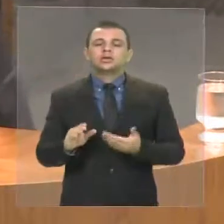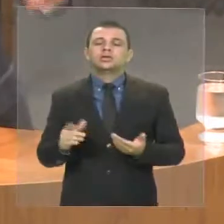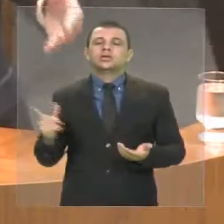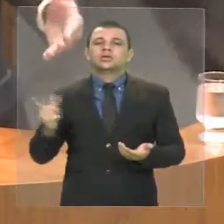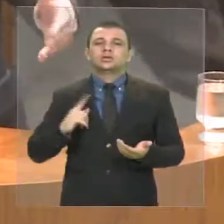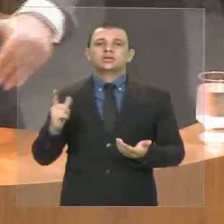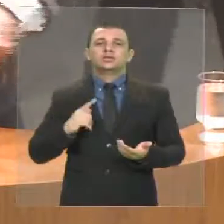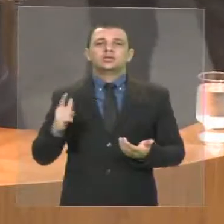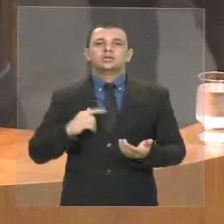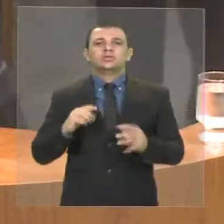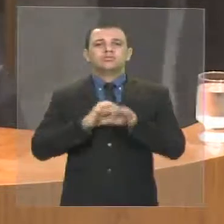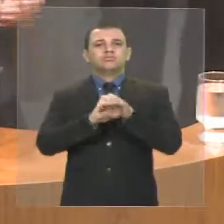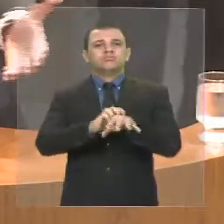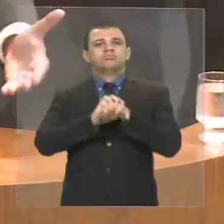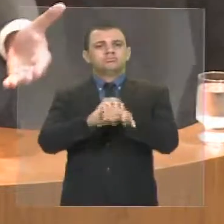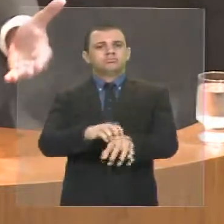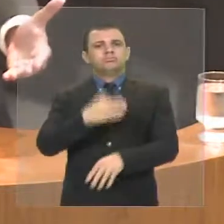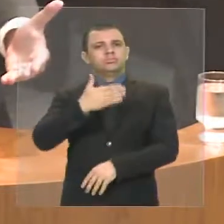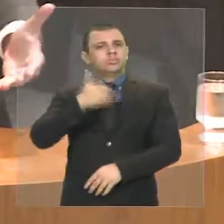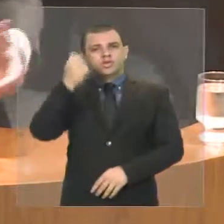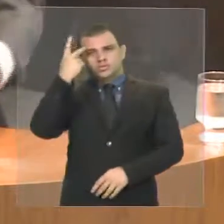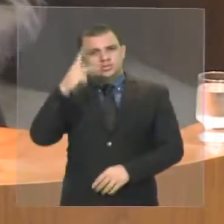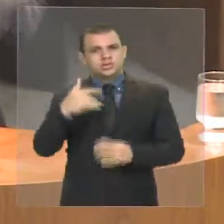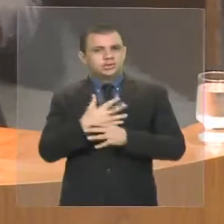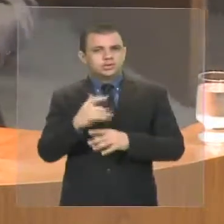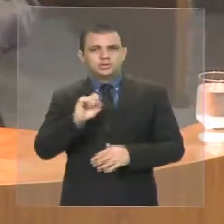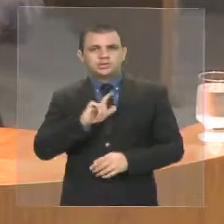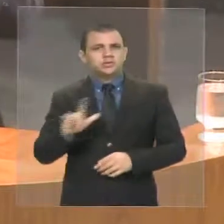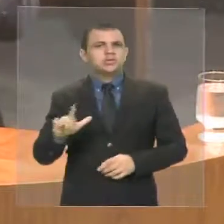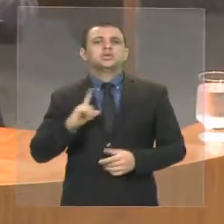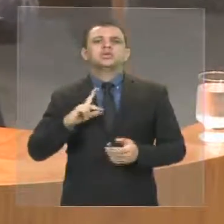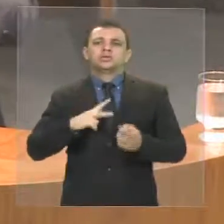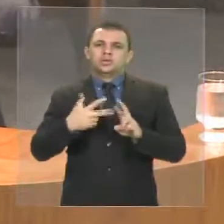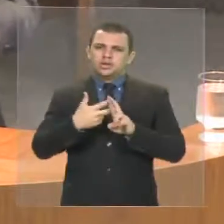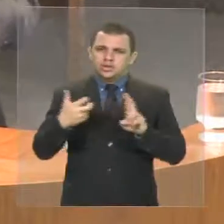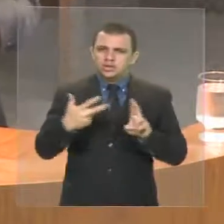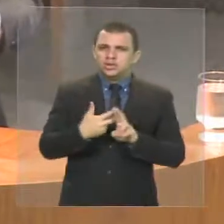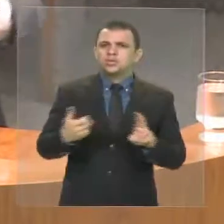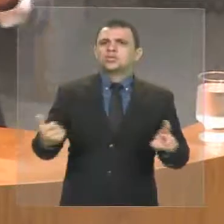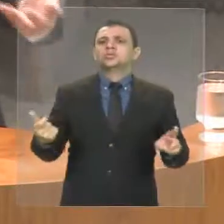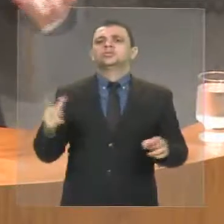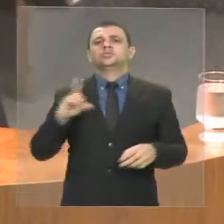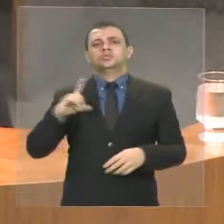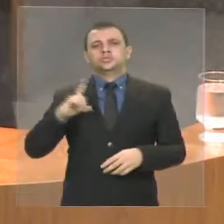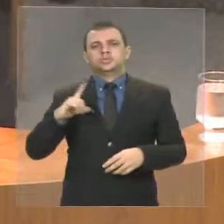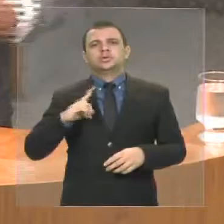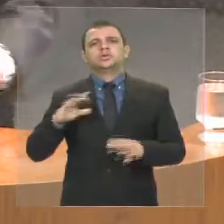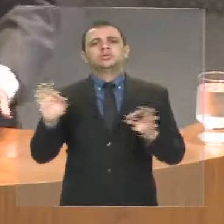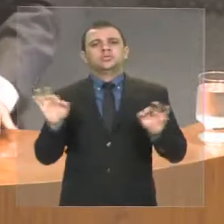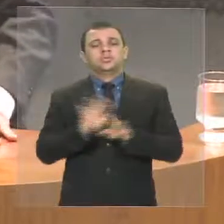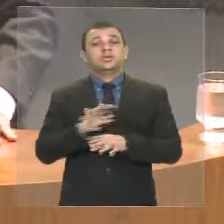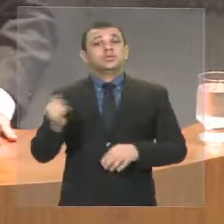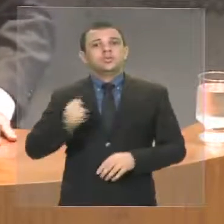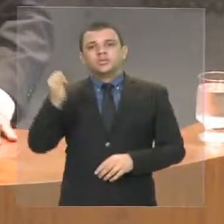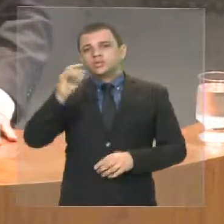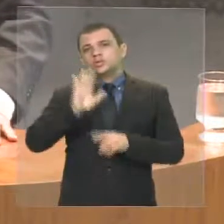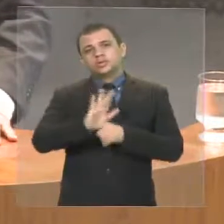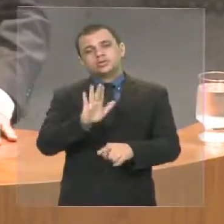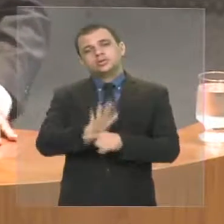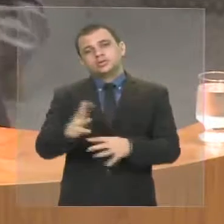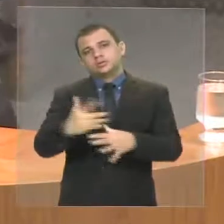recurso garantido, parte da obra licitada e que, sem dúvida, é fundamental para a mobilidade de nossa